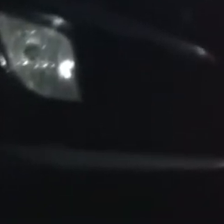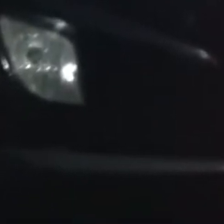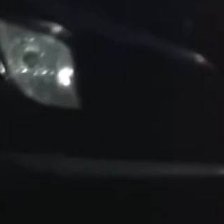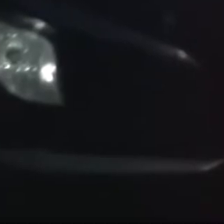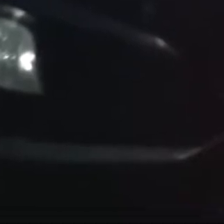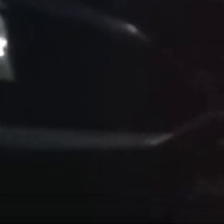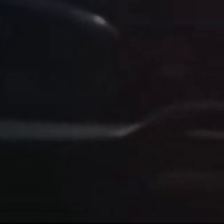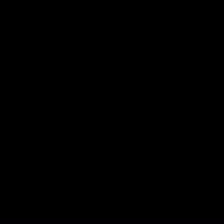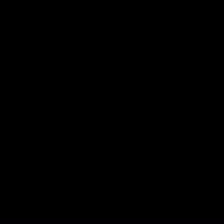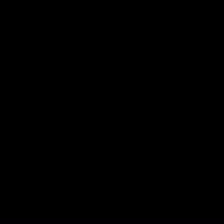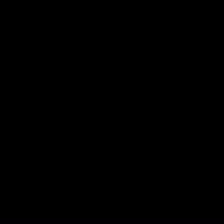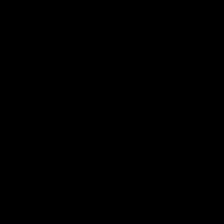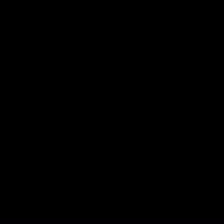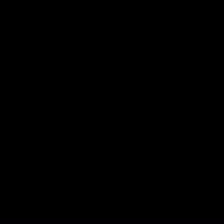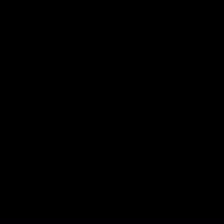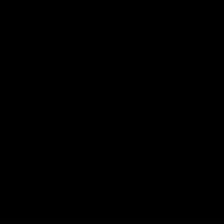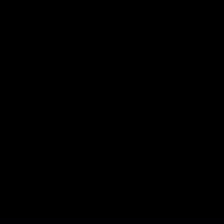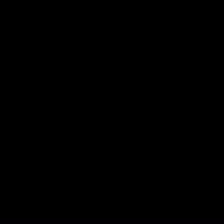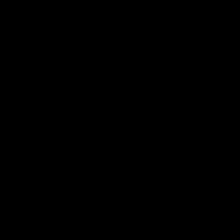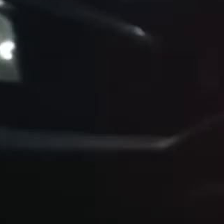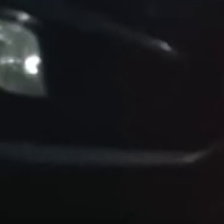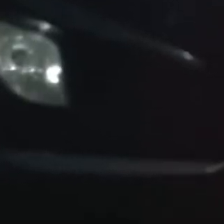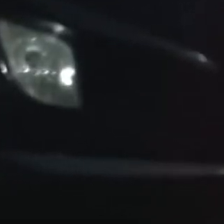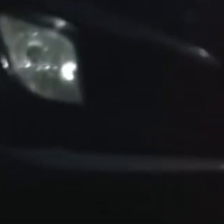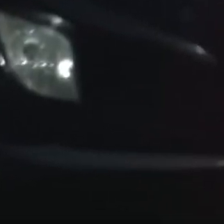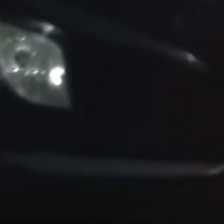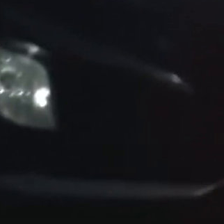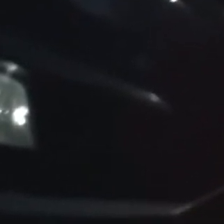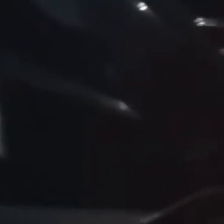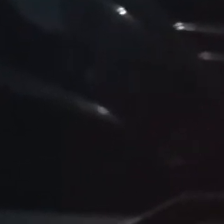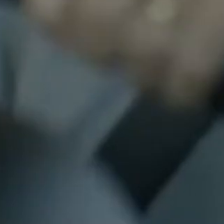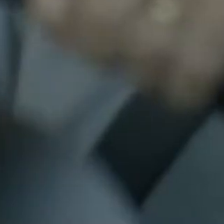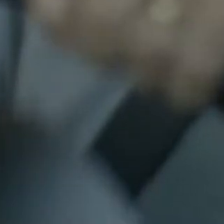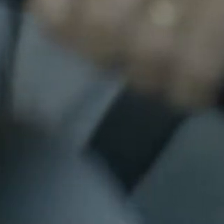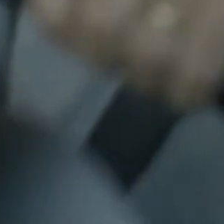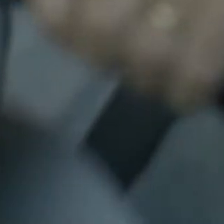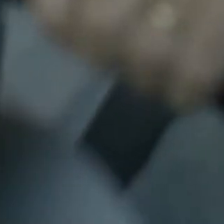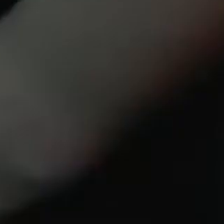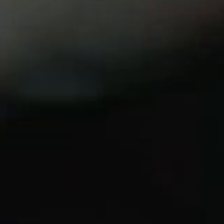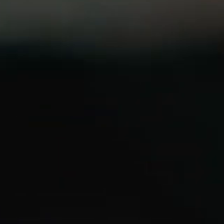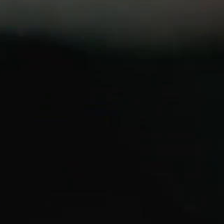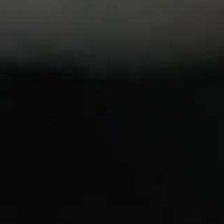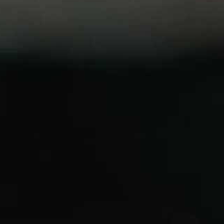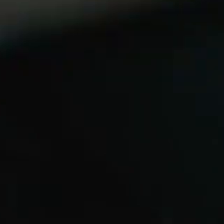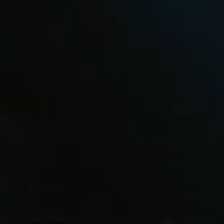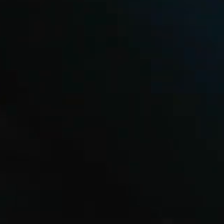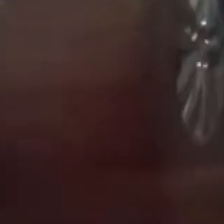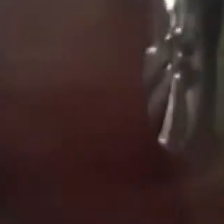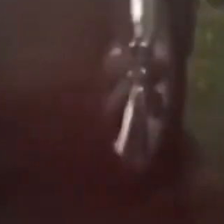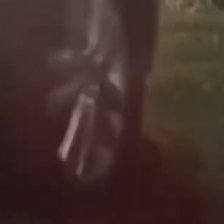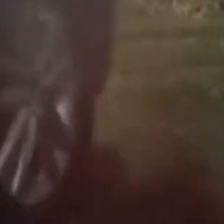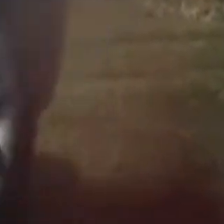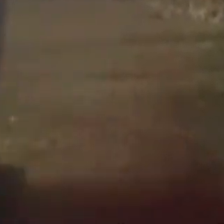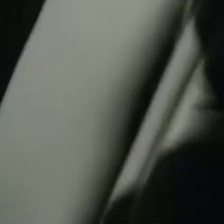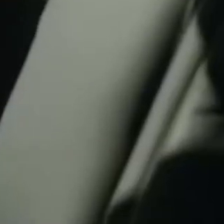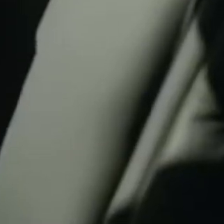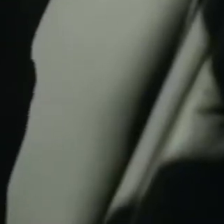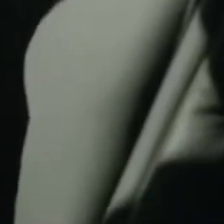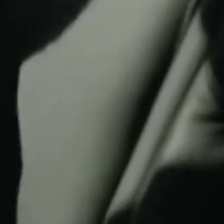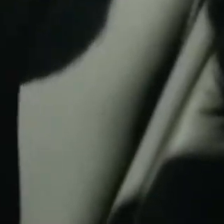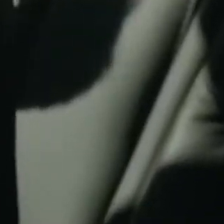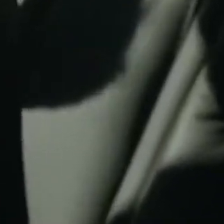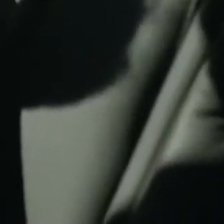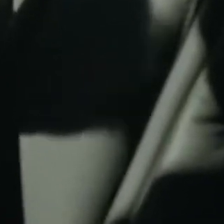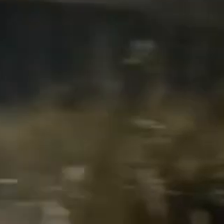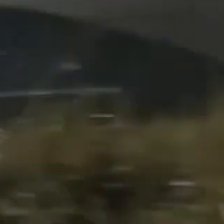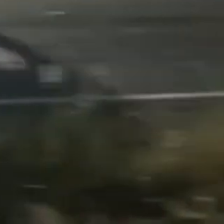E na vida real, não tem volta. Você não consegue desrespeitar as leis da física, mas